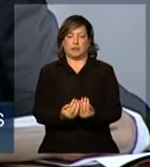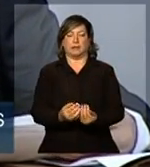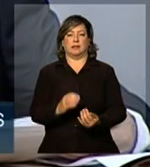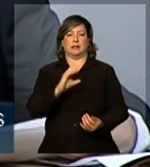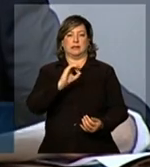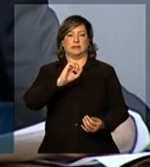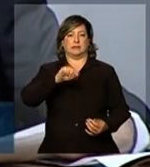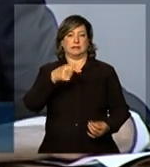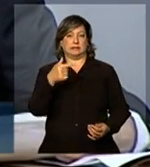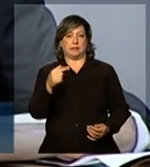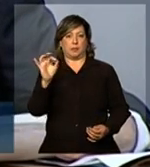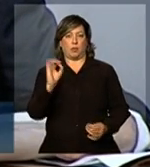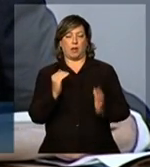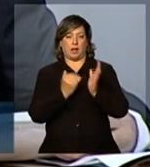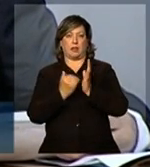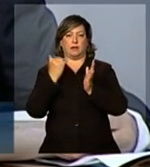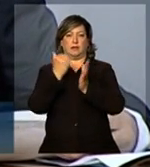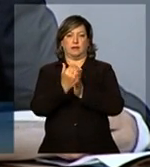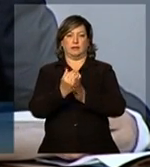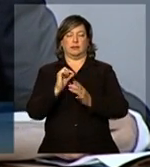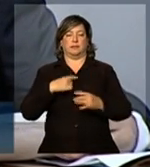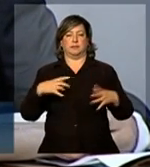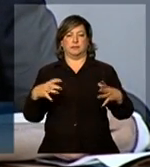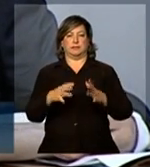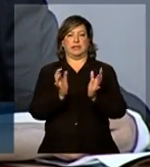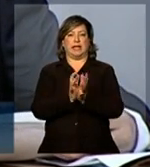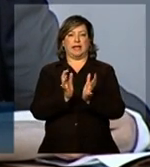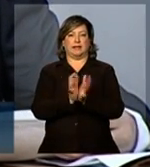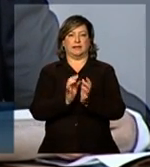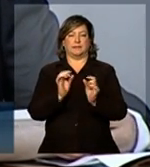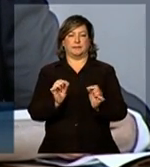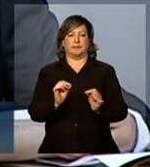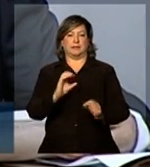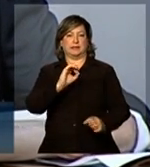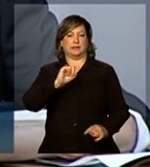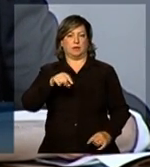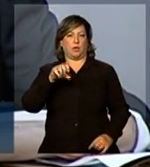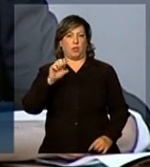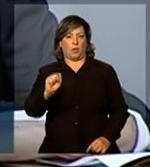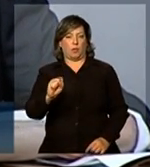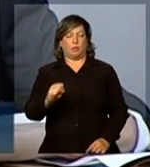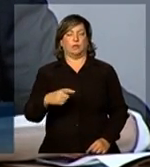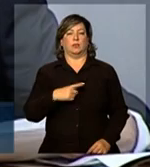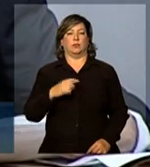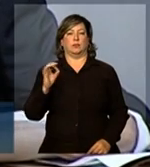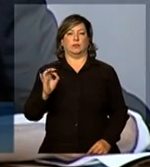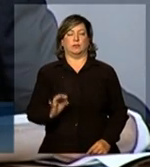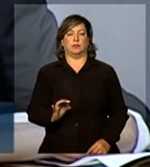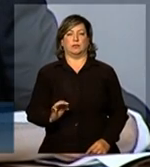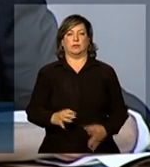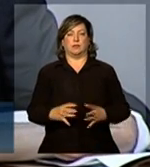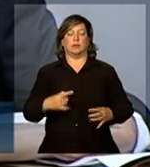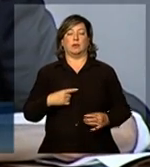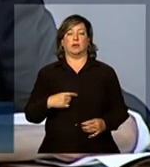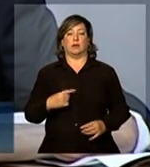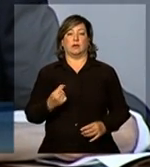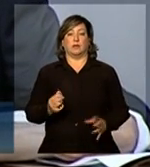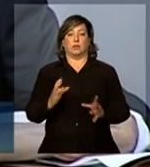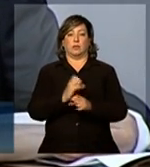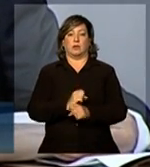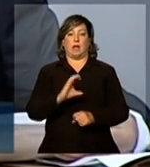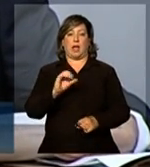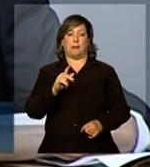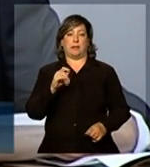0,7%, o consumo da administração pública cresceu 0,8%, e a formação bruta de capital fixo,